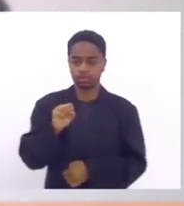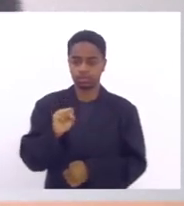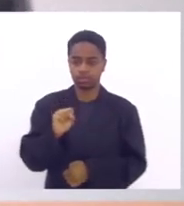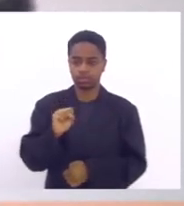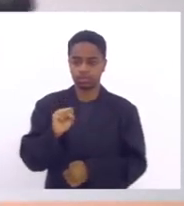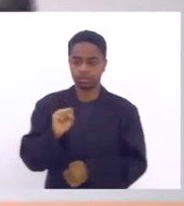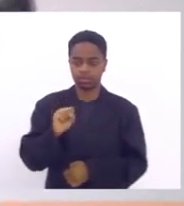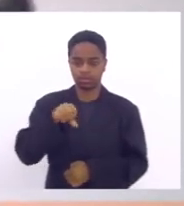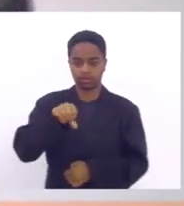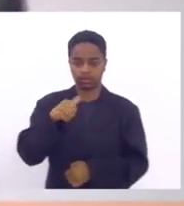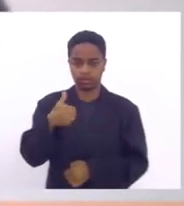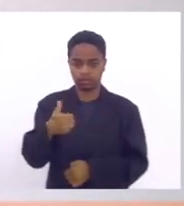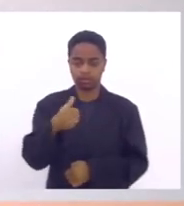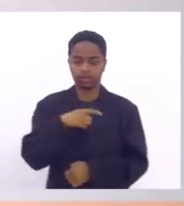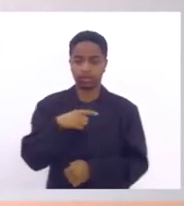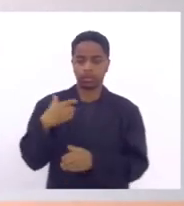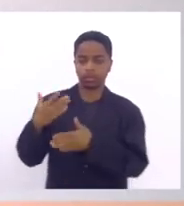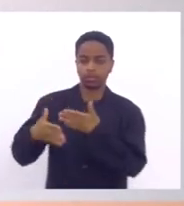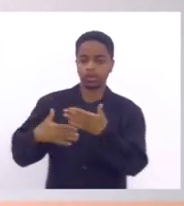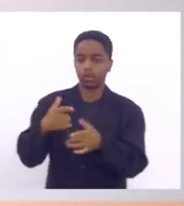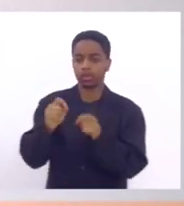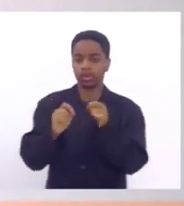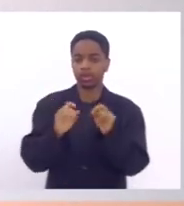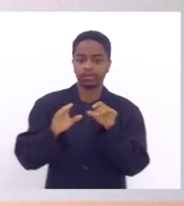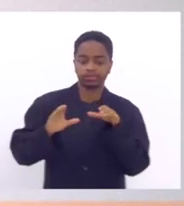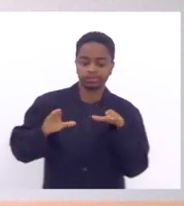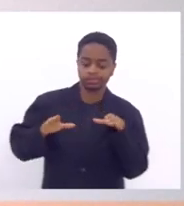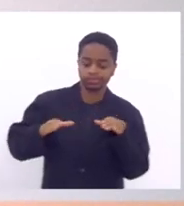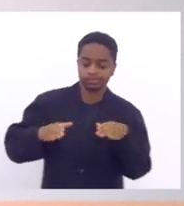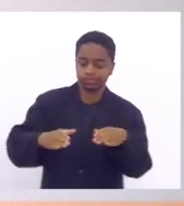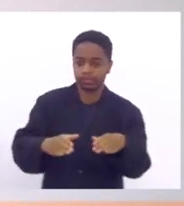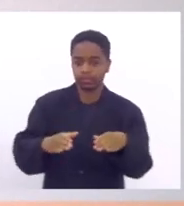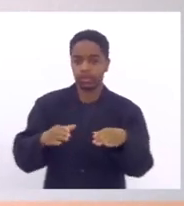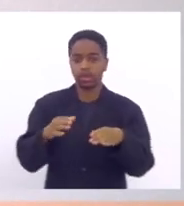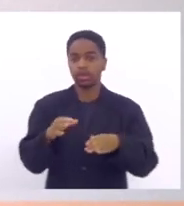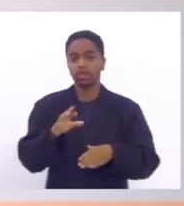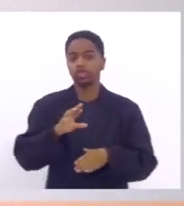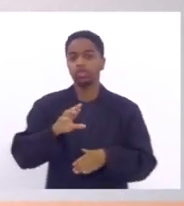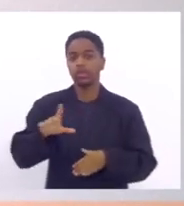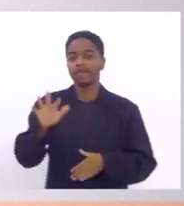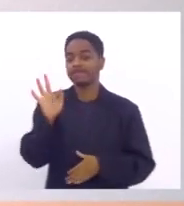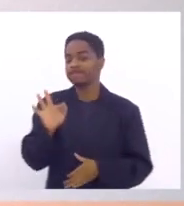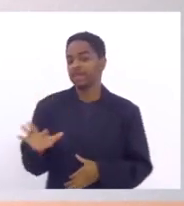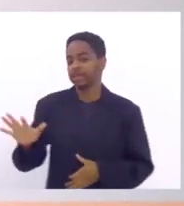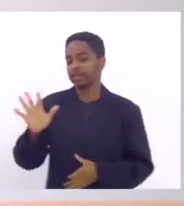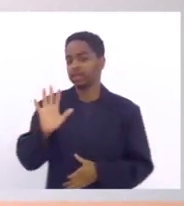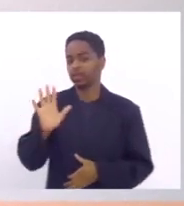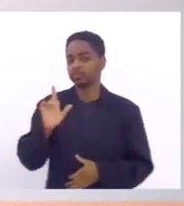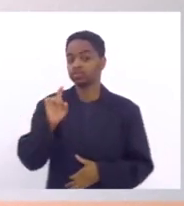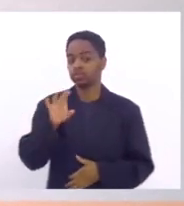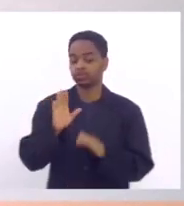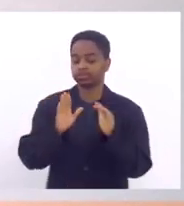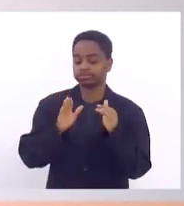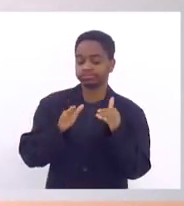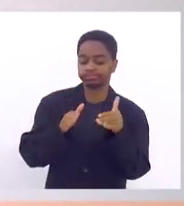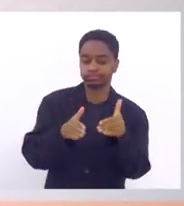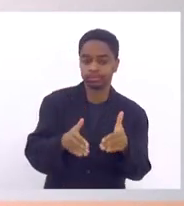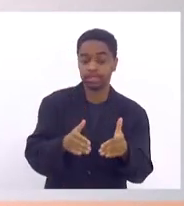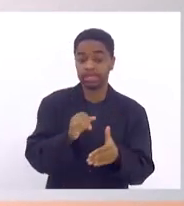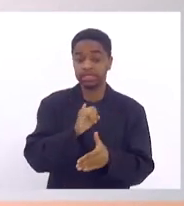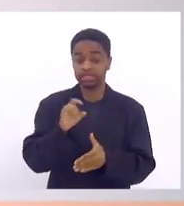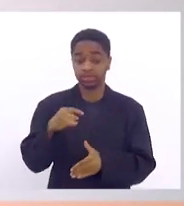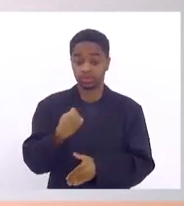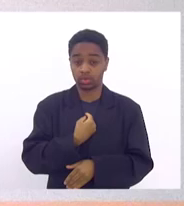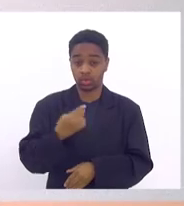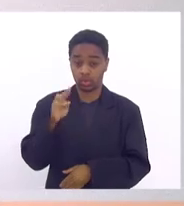de centralização o Brasil é cada vez menos Federal e cada vez mais Centralizado é tão Centralizado que se a gente adotasse a constitução de